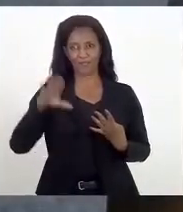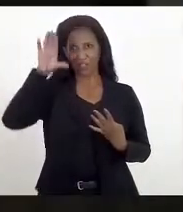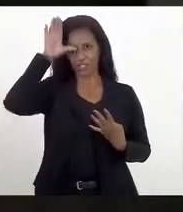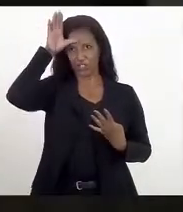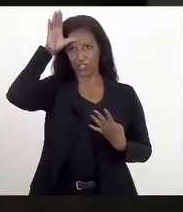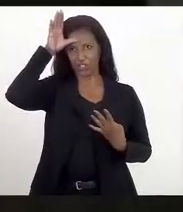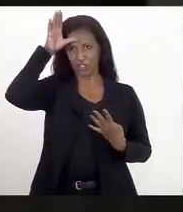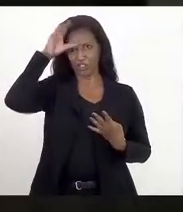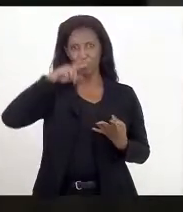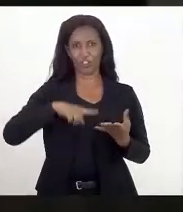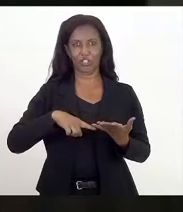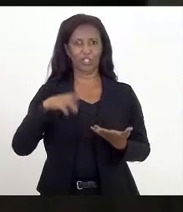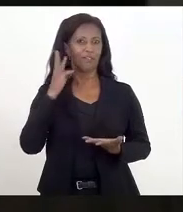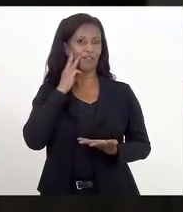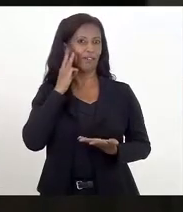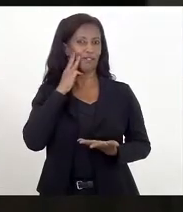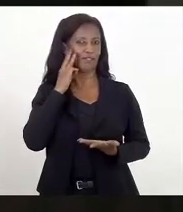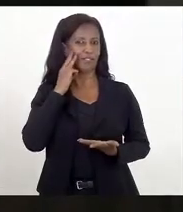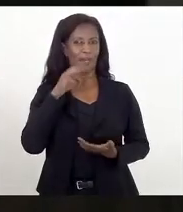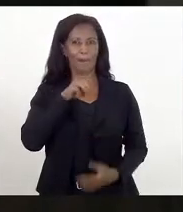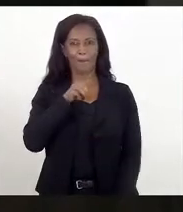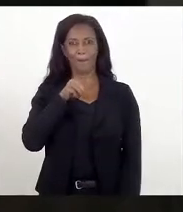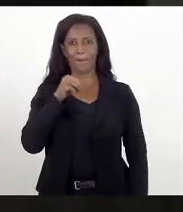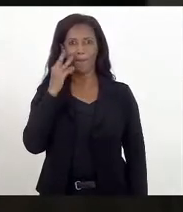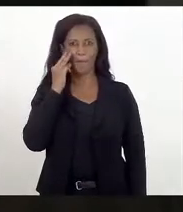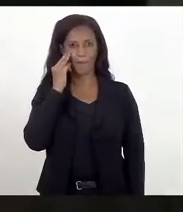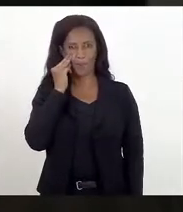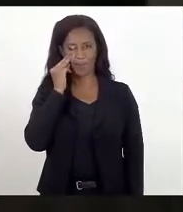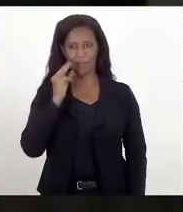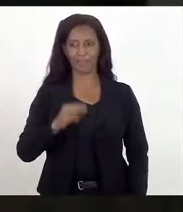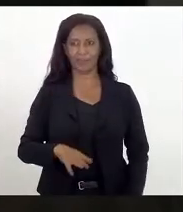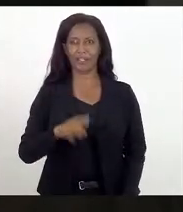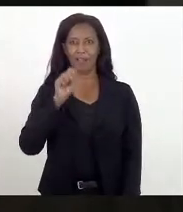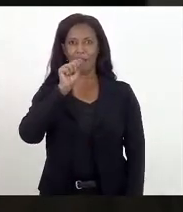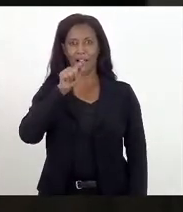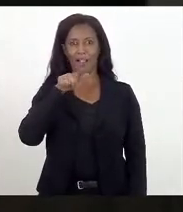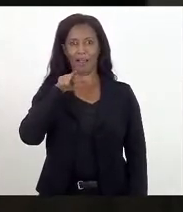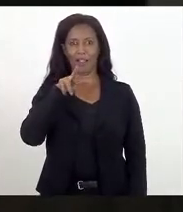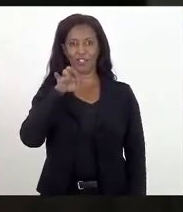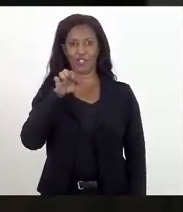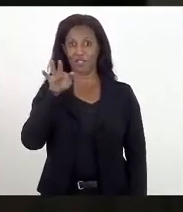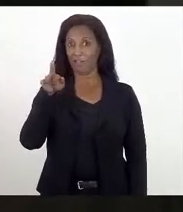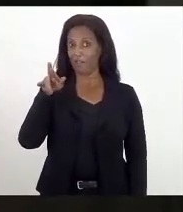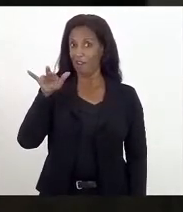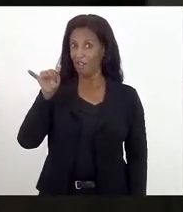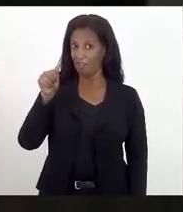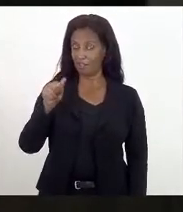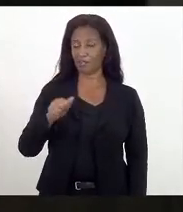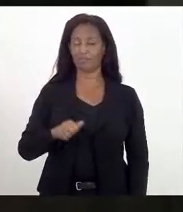Tia, Valdeque, Mônica, Alexandre, Freitas,